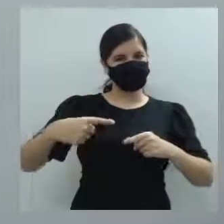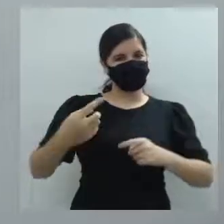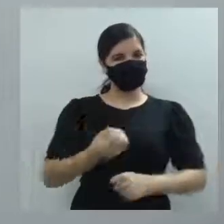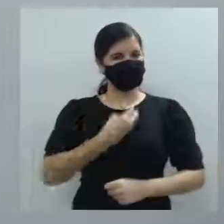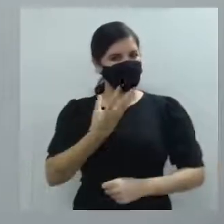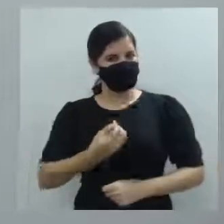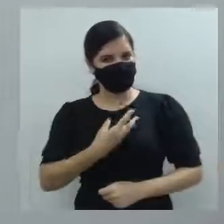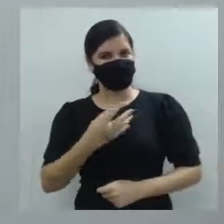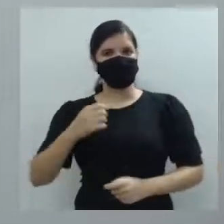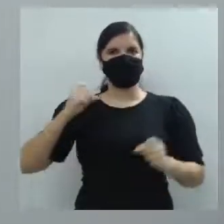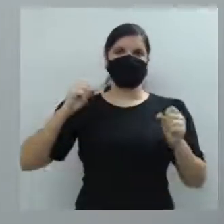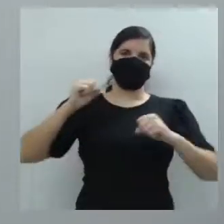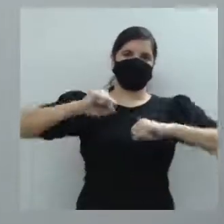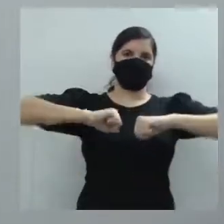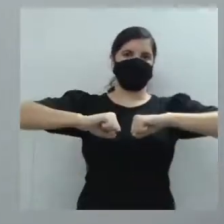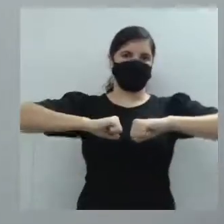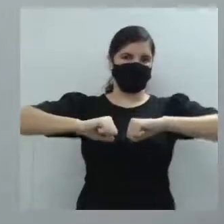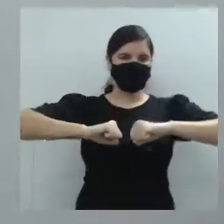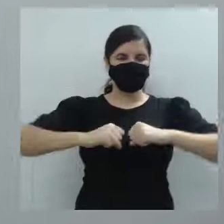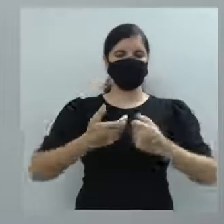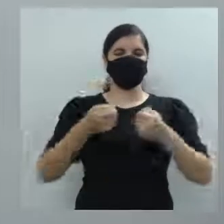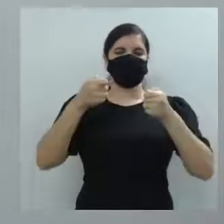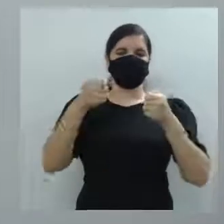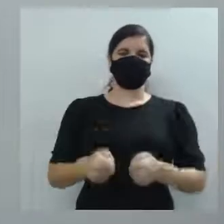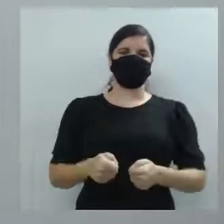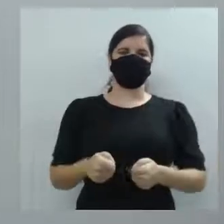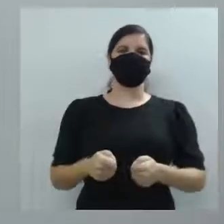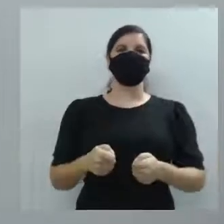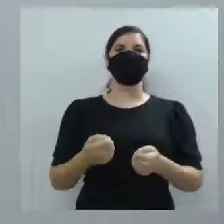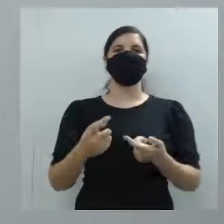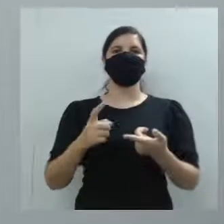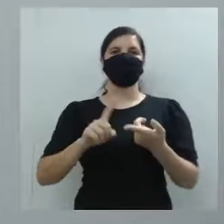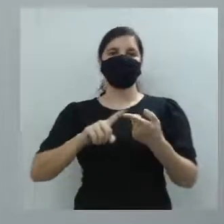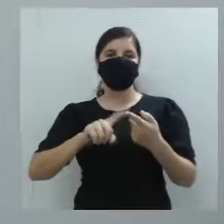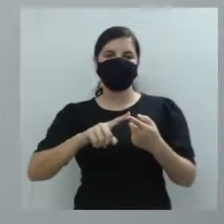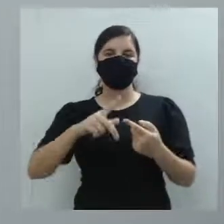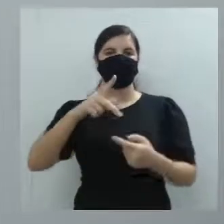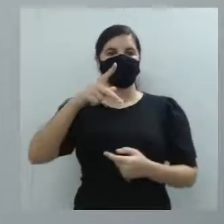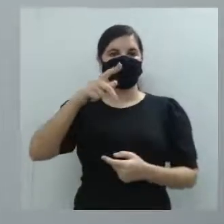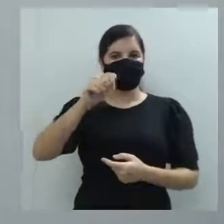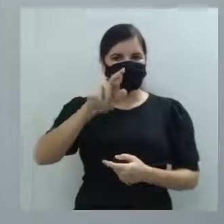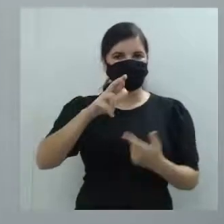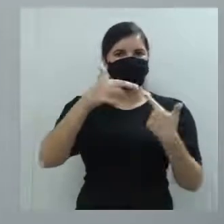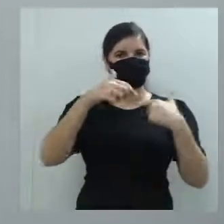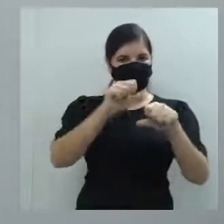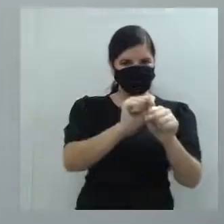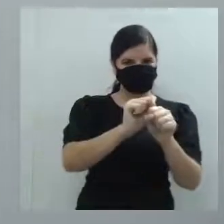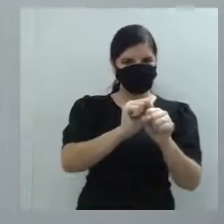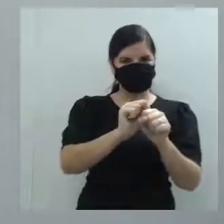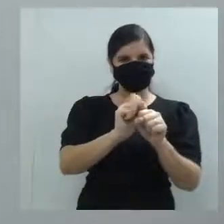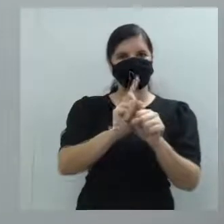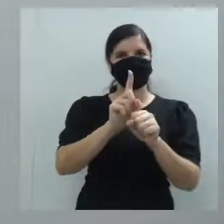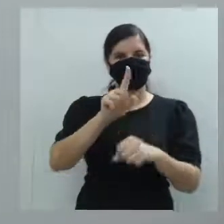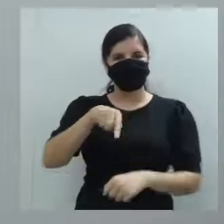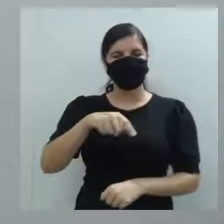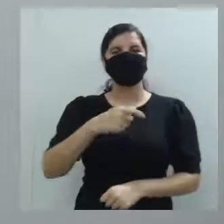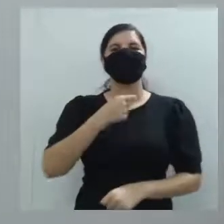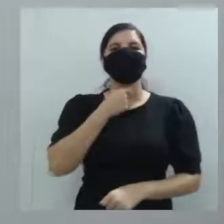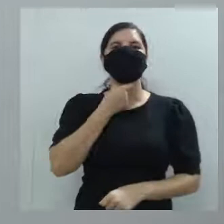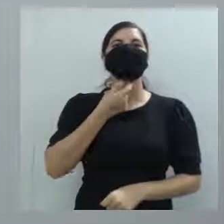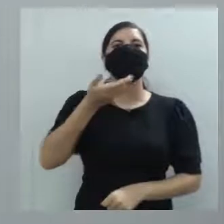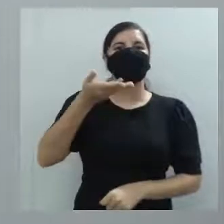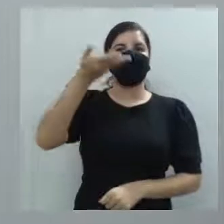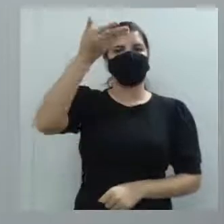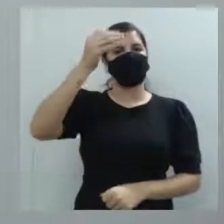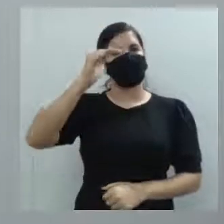poema, debate, uma postura, elementos paralinguísticos, elementos que dizem respeito ao quê? Ao tom,